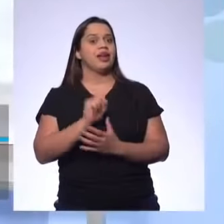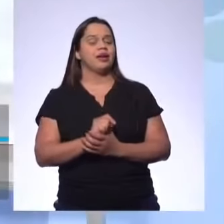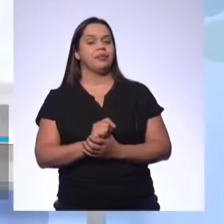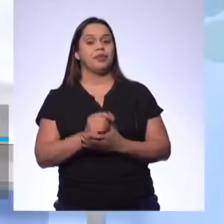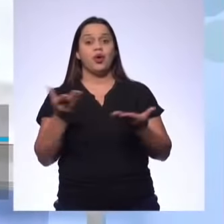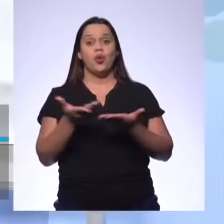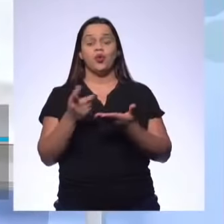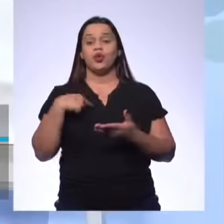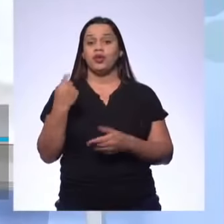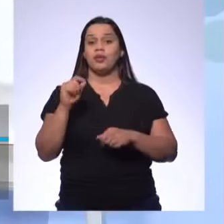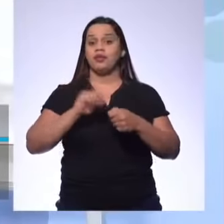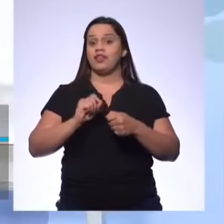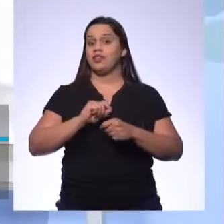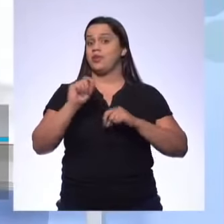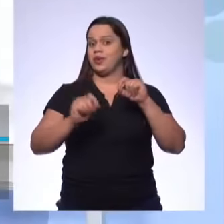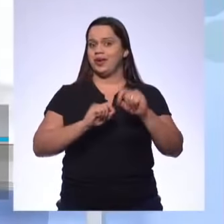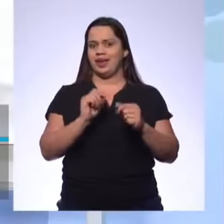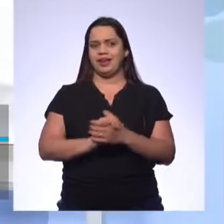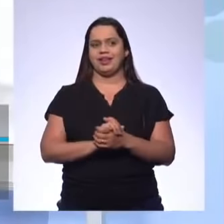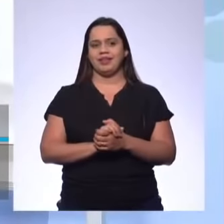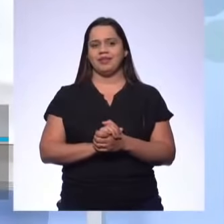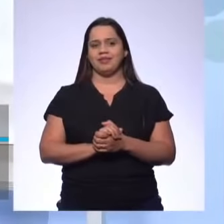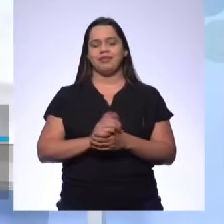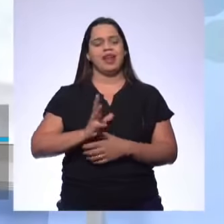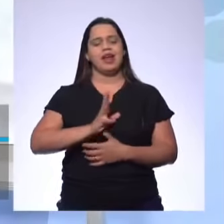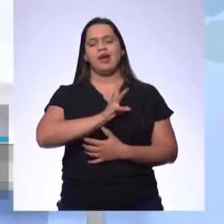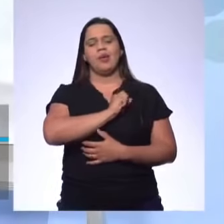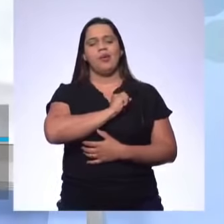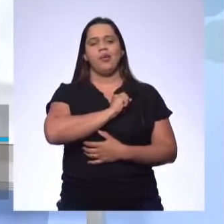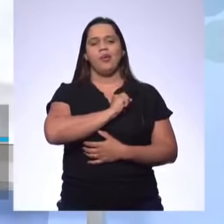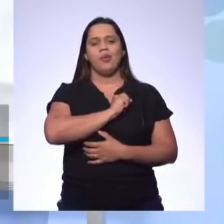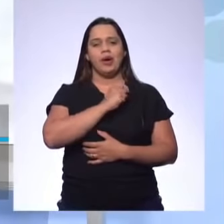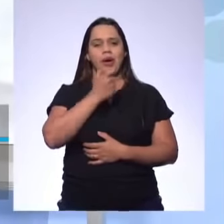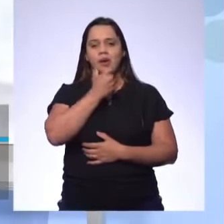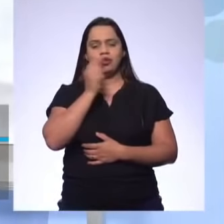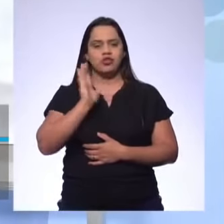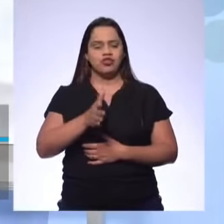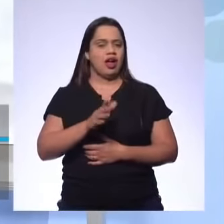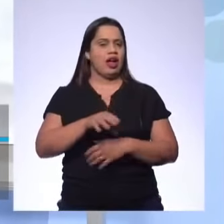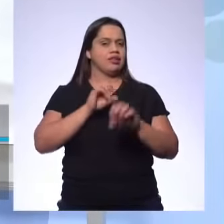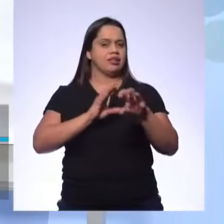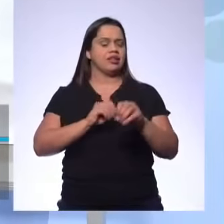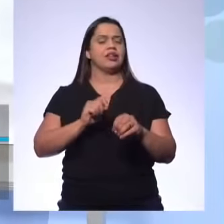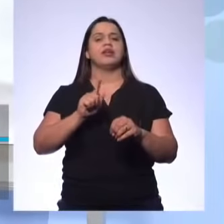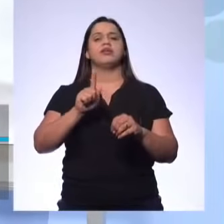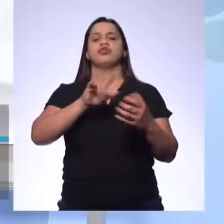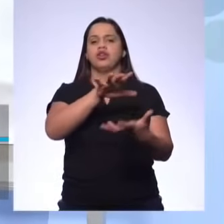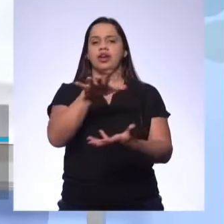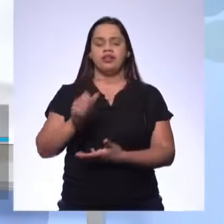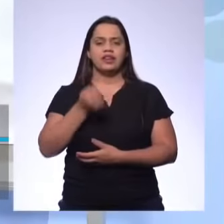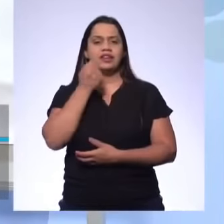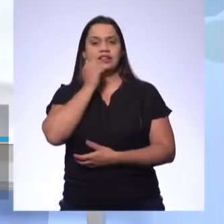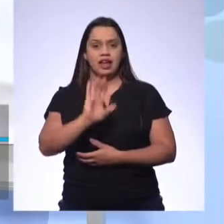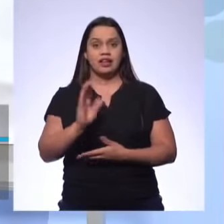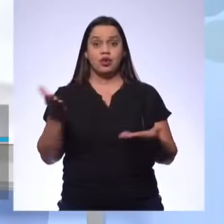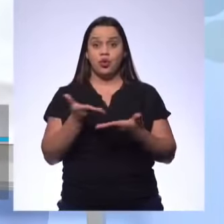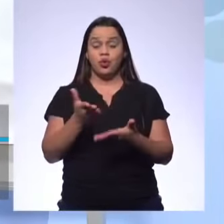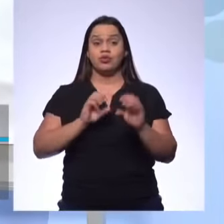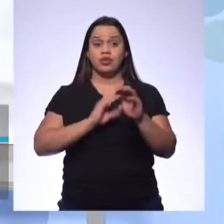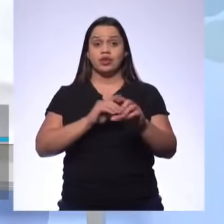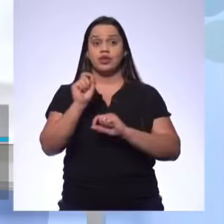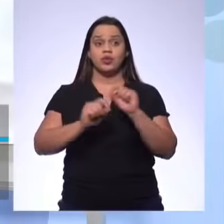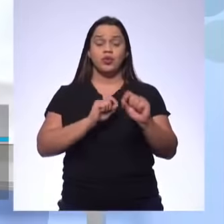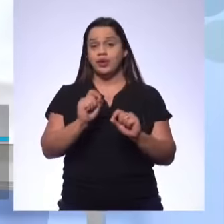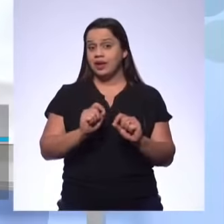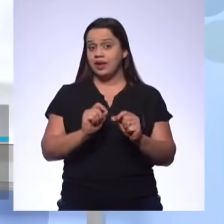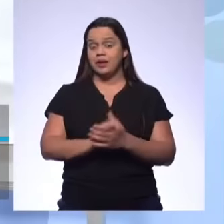uma coisa que nós vamos. Eu amo inglês. A gente trabalhou geografia, ciências, e hoje nós vamos trabalhar o quê?